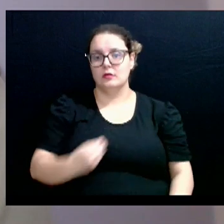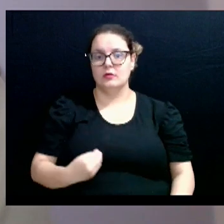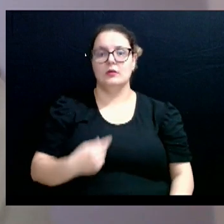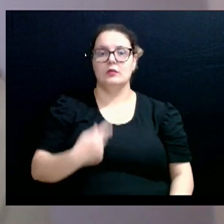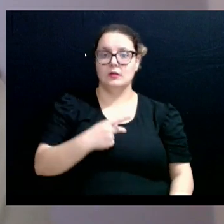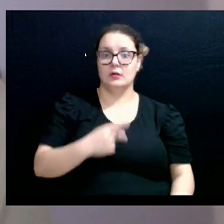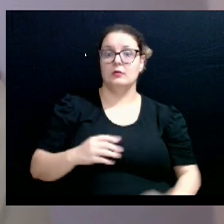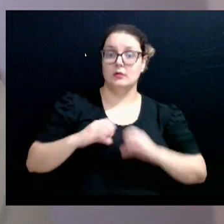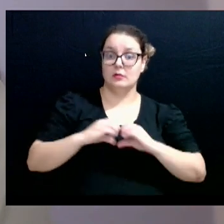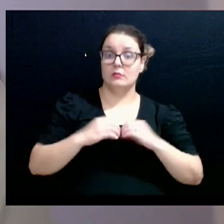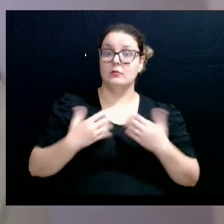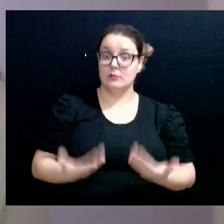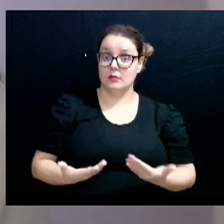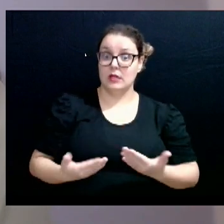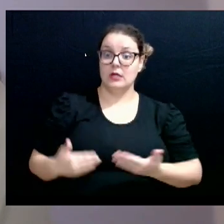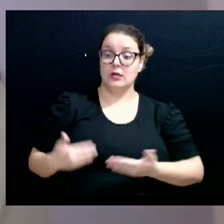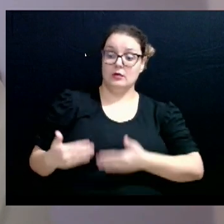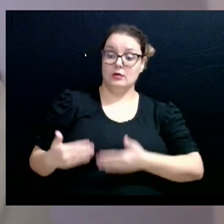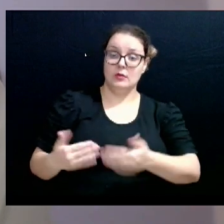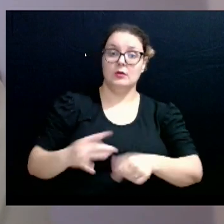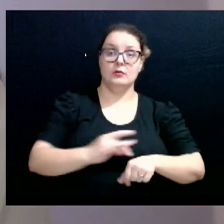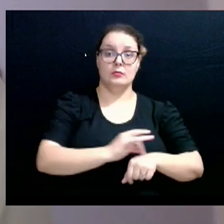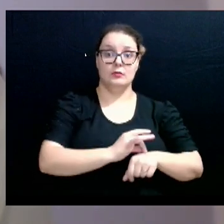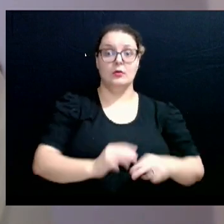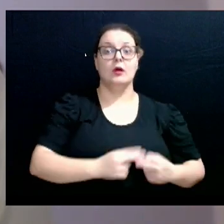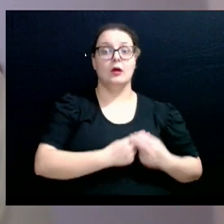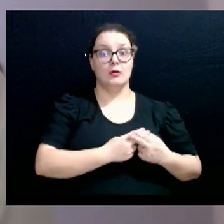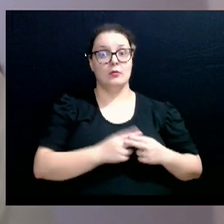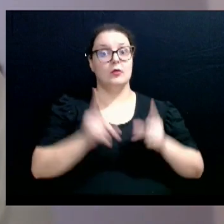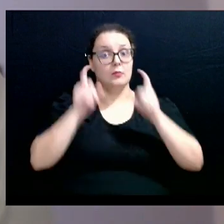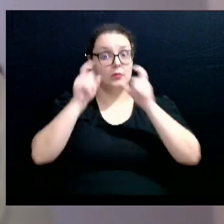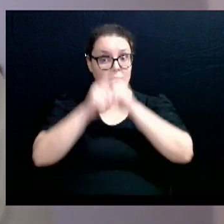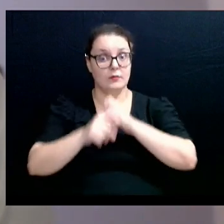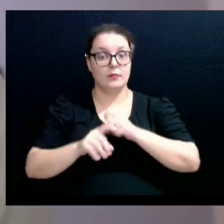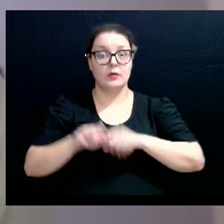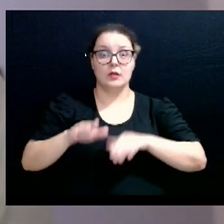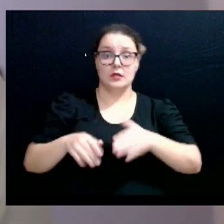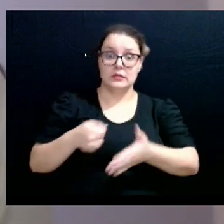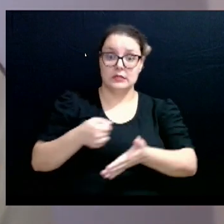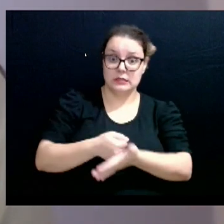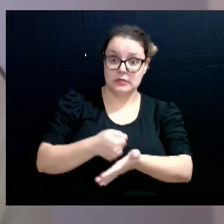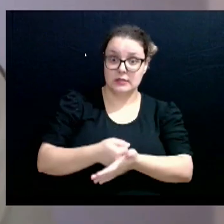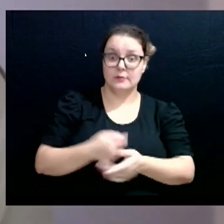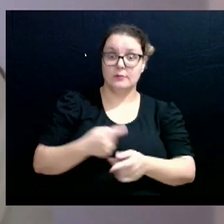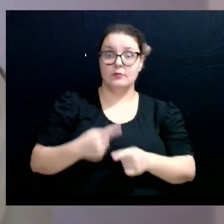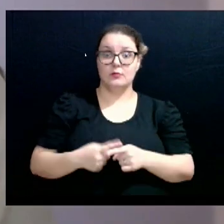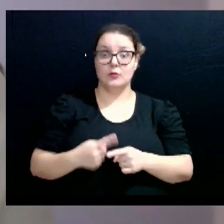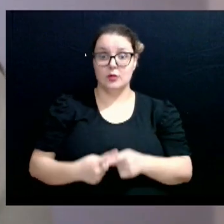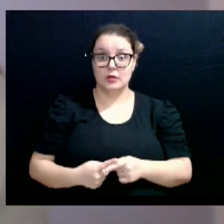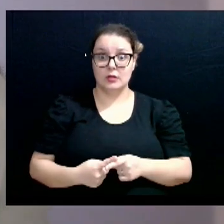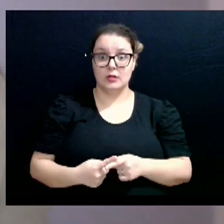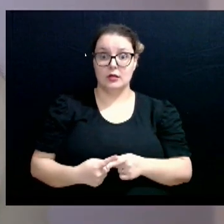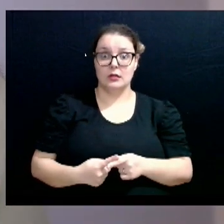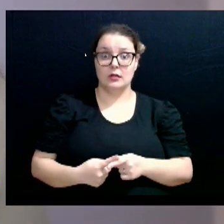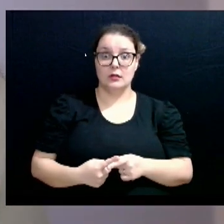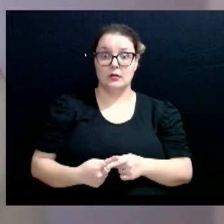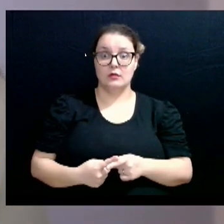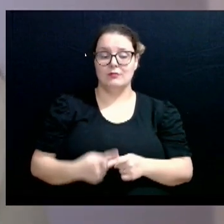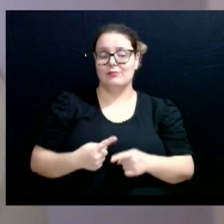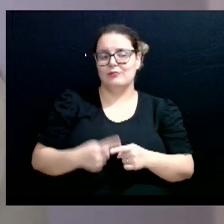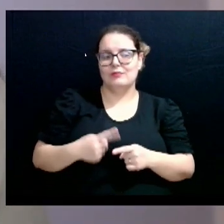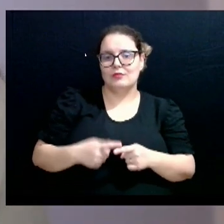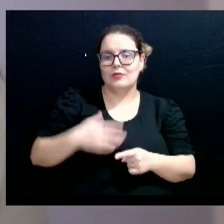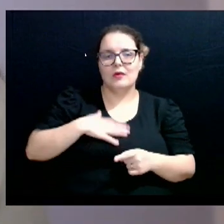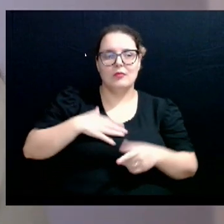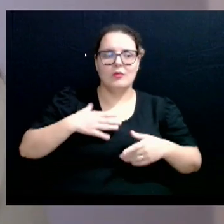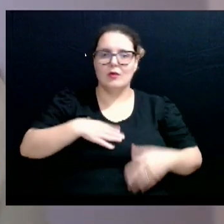por esse período de luto, que é muito difícil, muitas vezes ela se cobra, por quê? Né? Por que meu filho nasceu assim? Será que eu fiz alguma